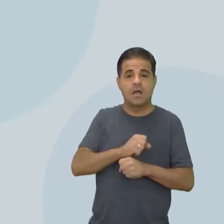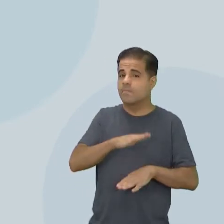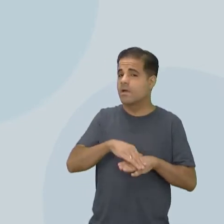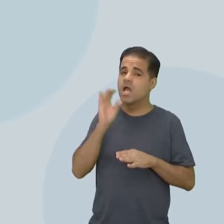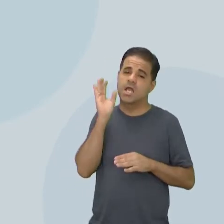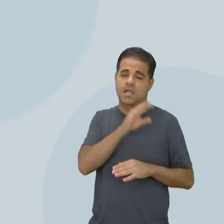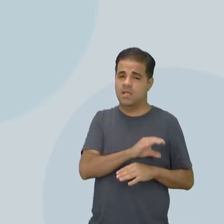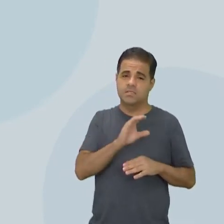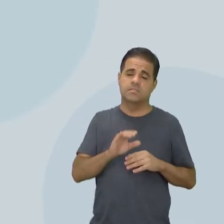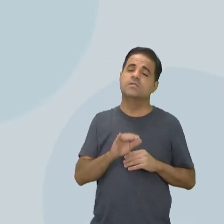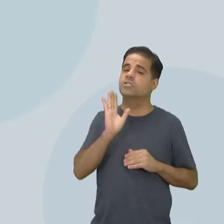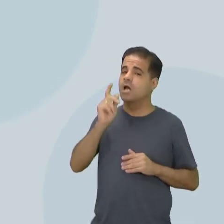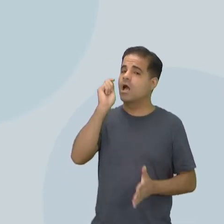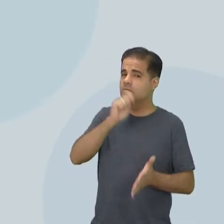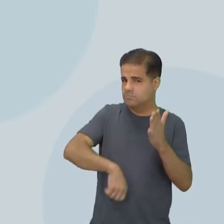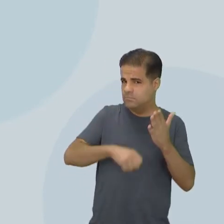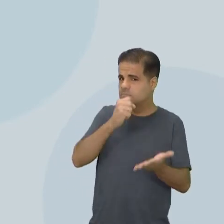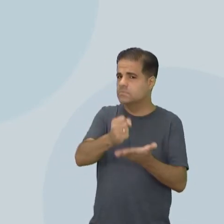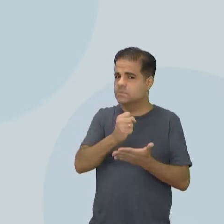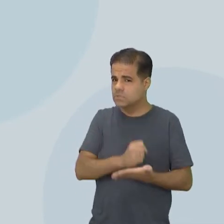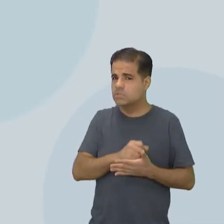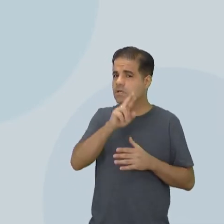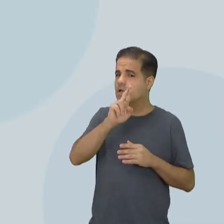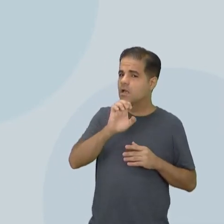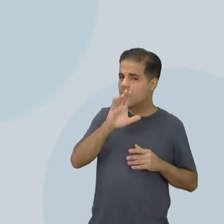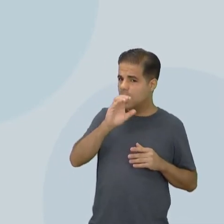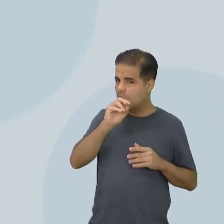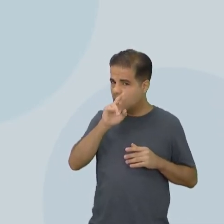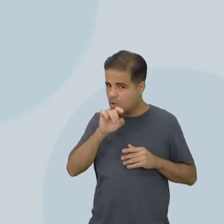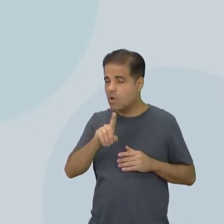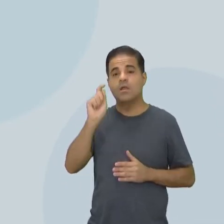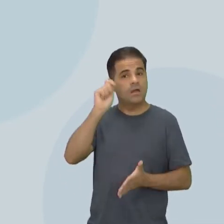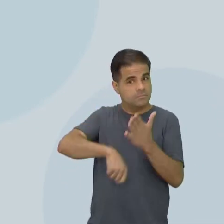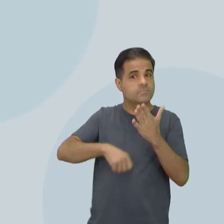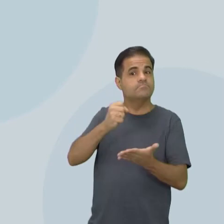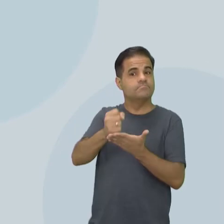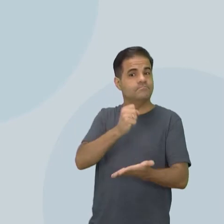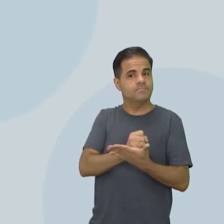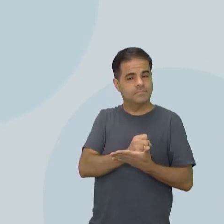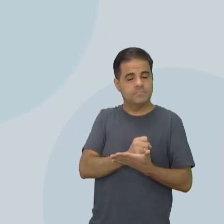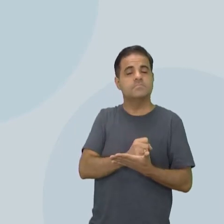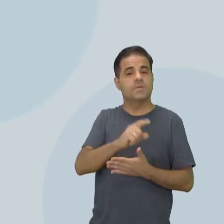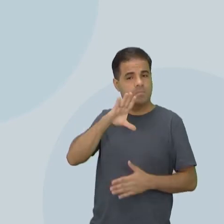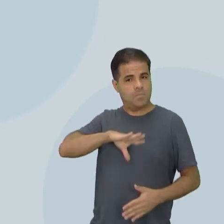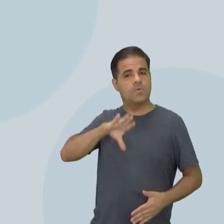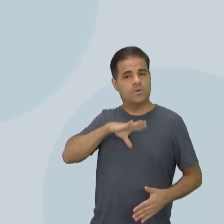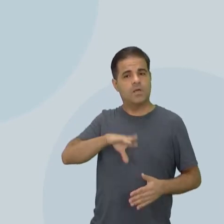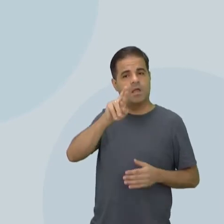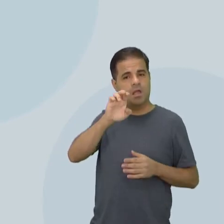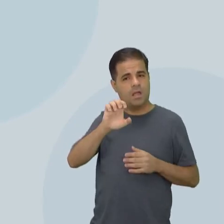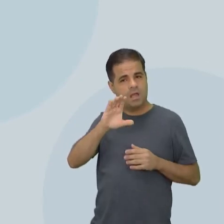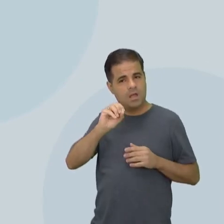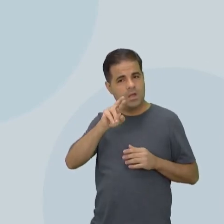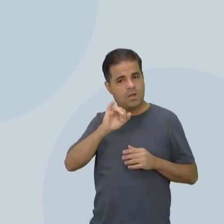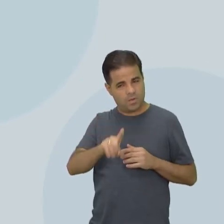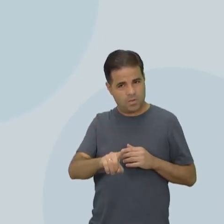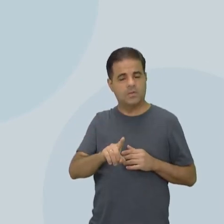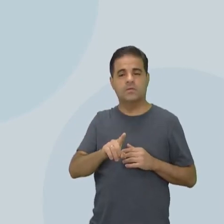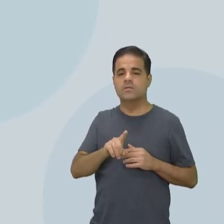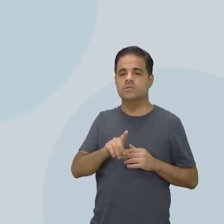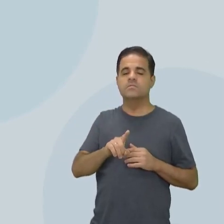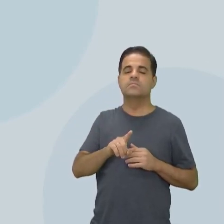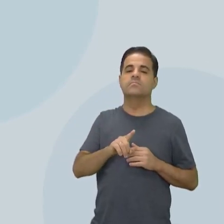anos, né, já registrados. Um record é um registro, tá certo? Em português é record, não é record não,